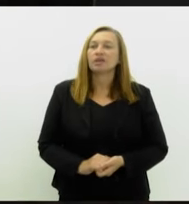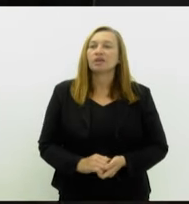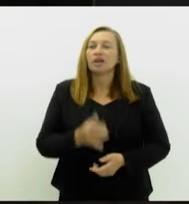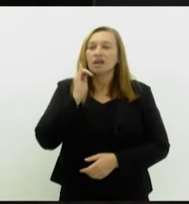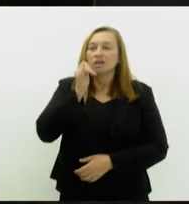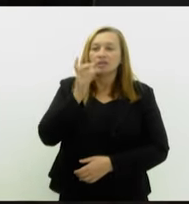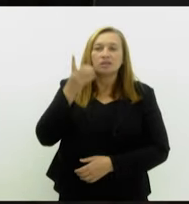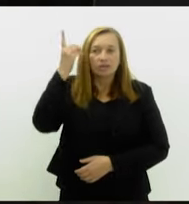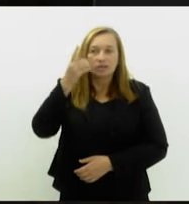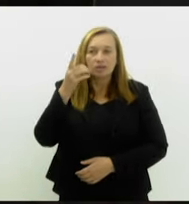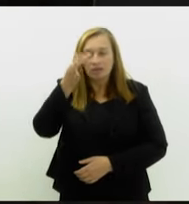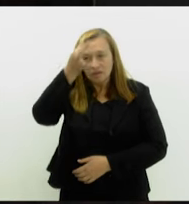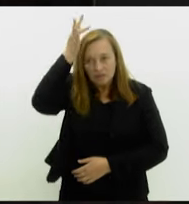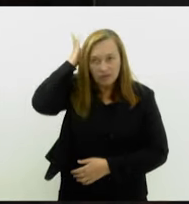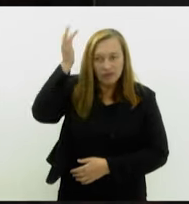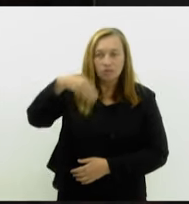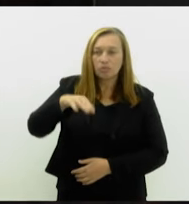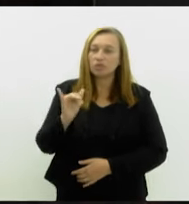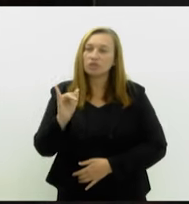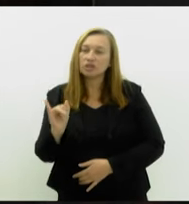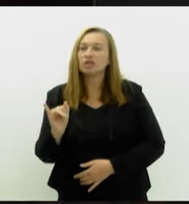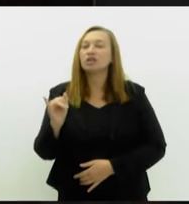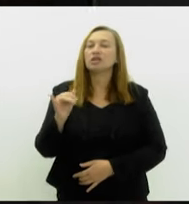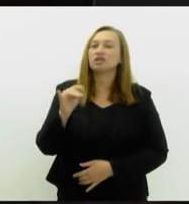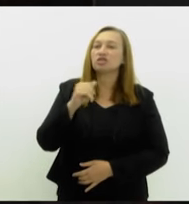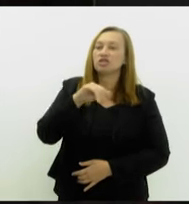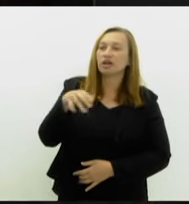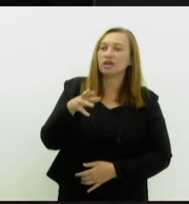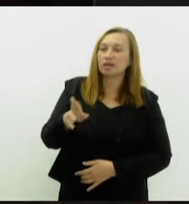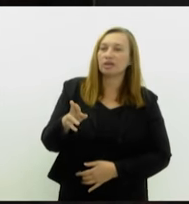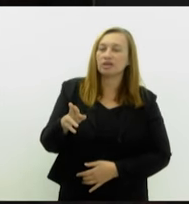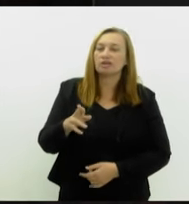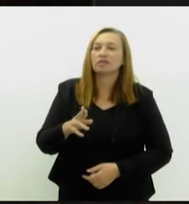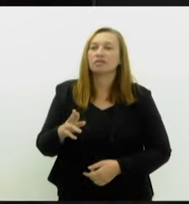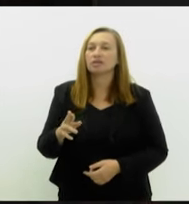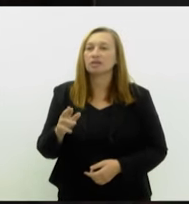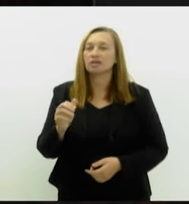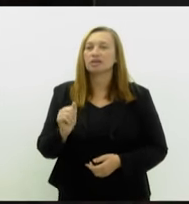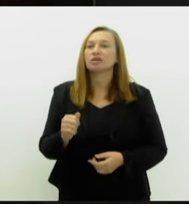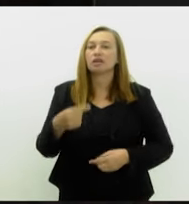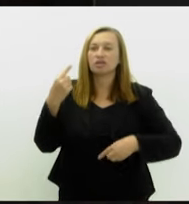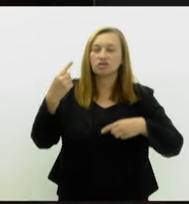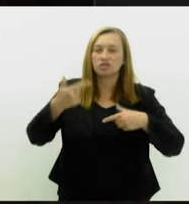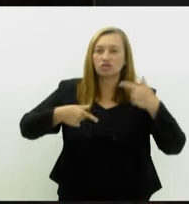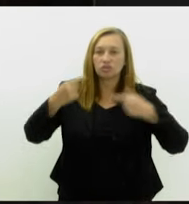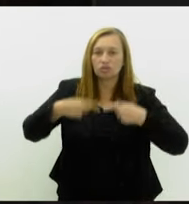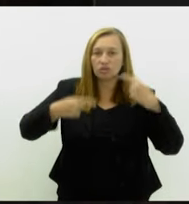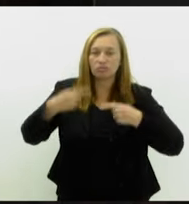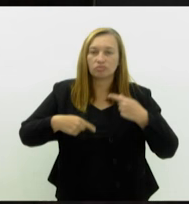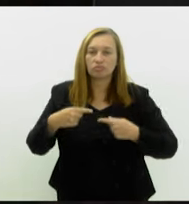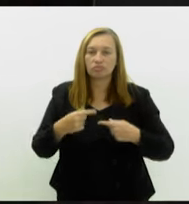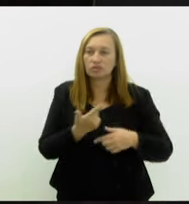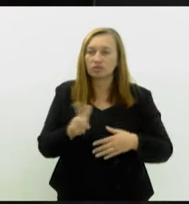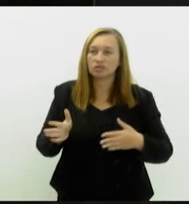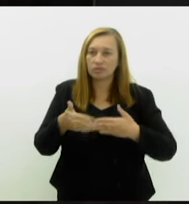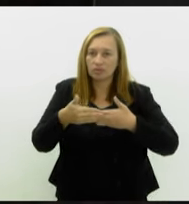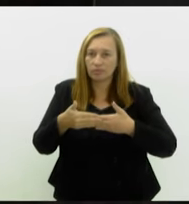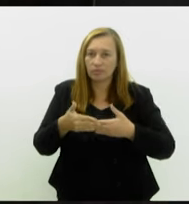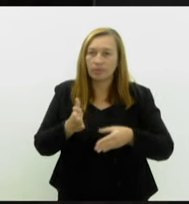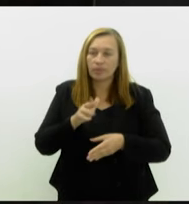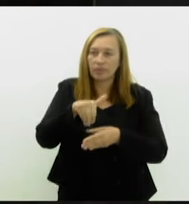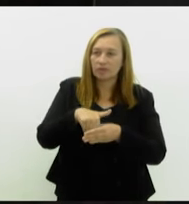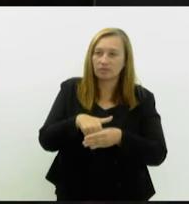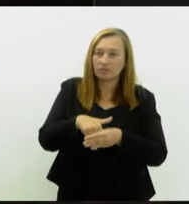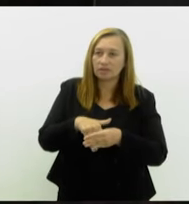Relatores, deputados Fred Pacheco, Munir Neto, Jair Bittencourt e Andrezinho Siciliano. Em discussão. Não havendo quem queira discutir, encerrada a